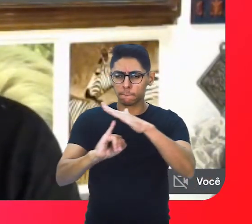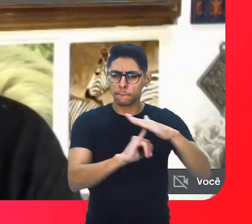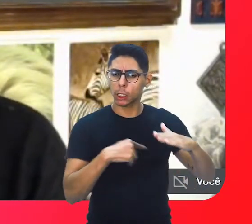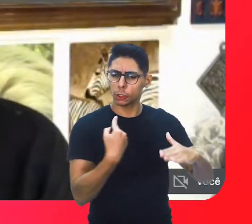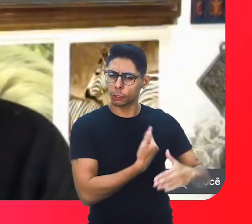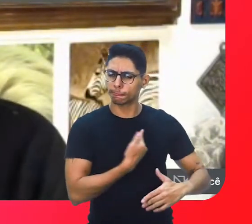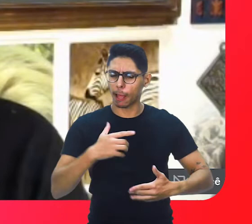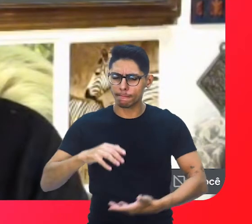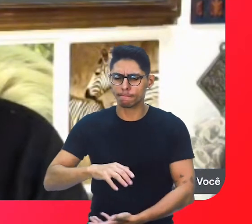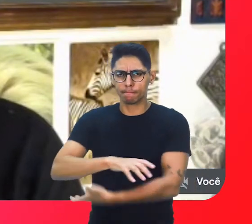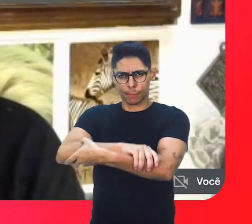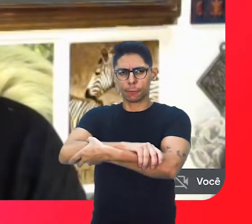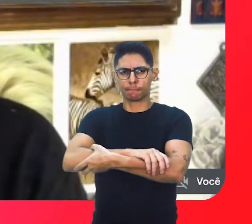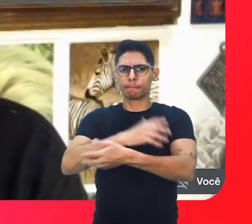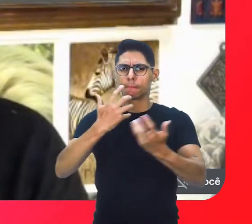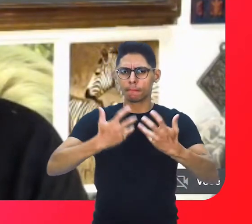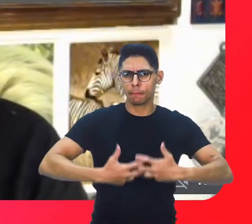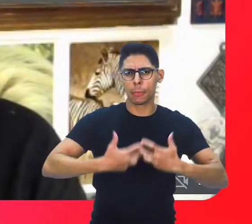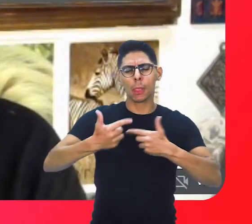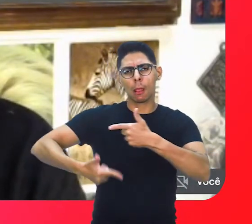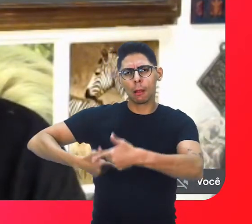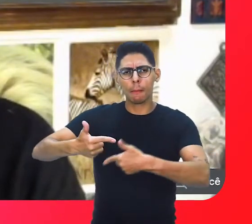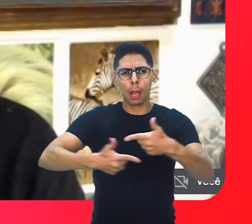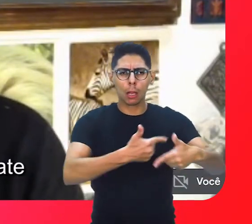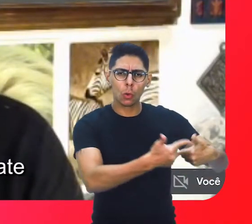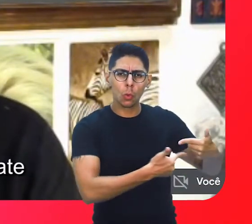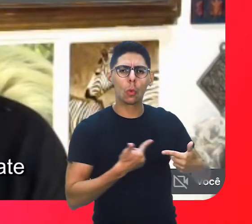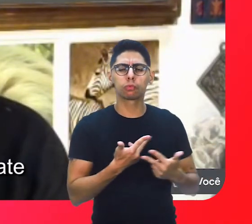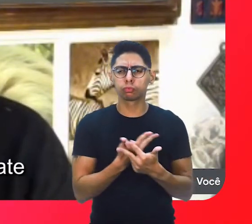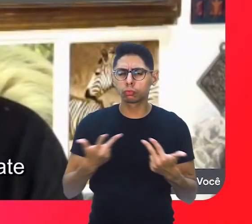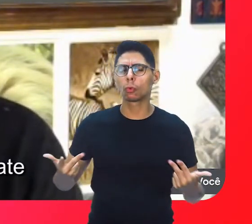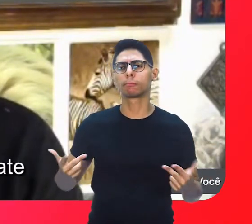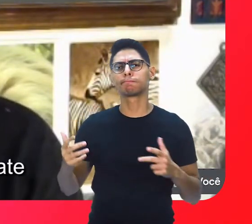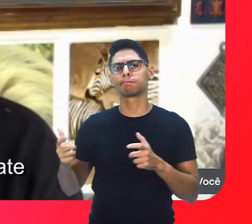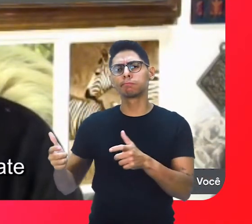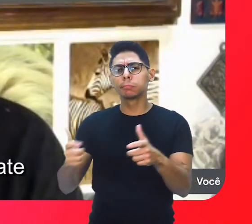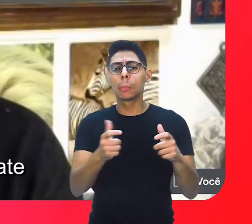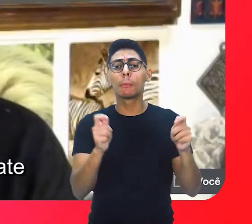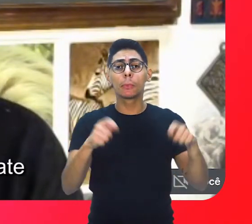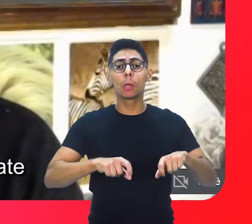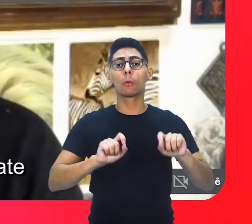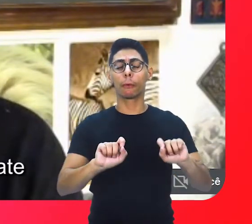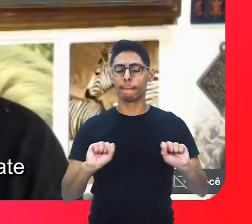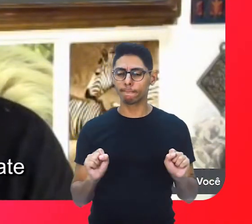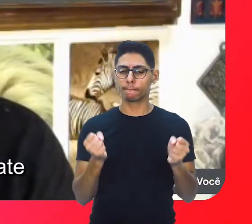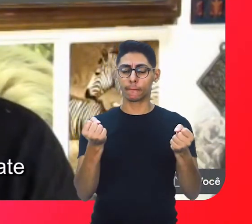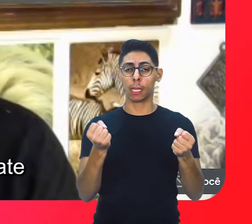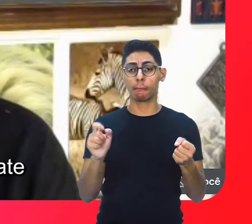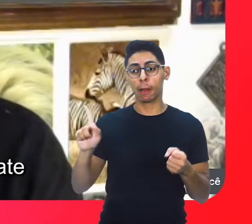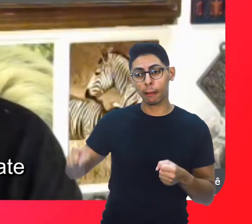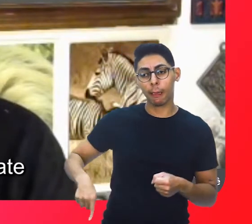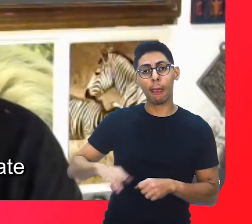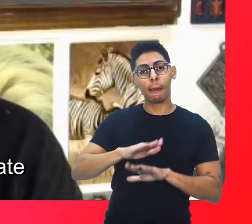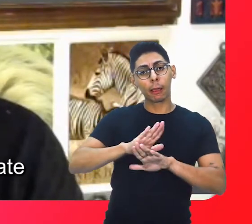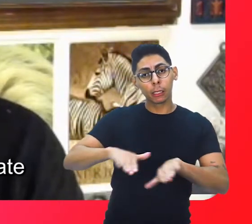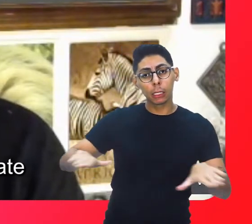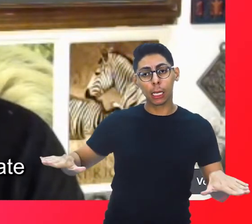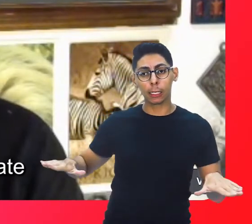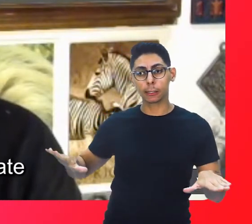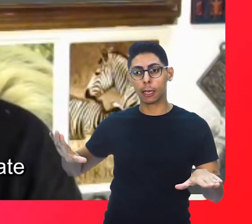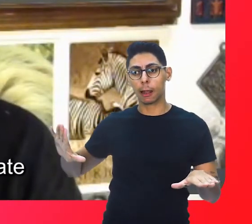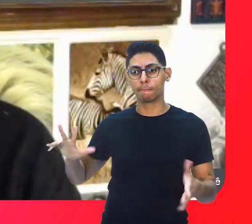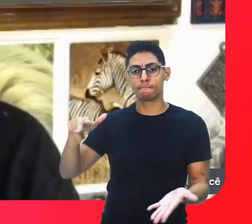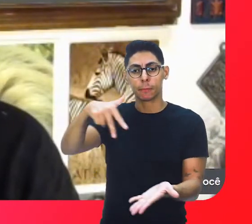a todos os presidenciáveis para colocar a criança no centro do debate